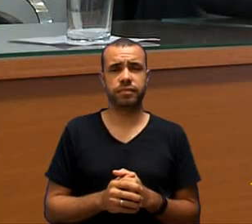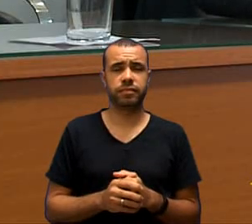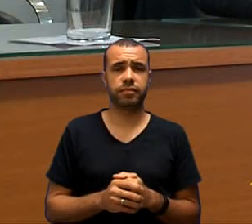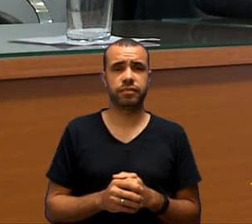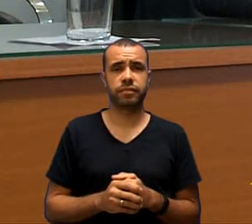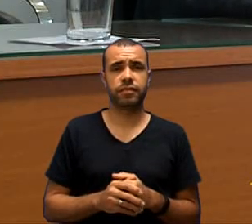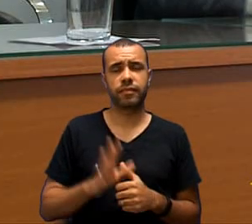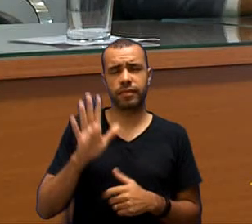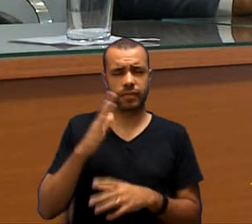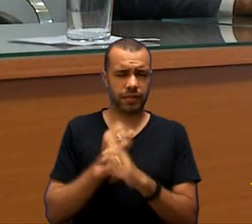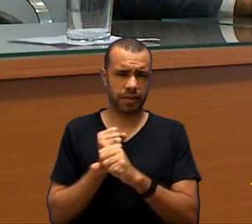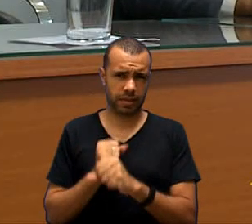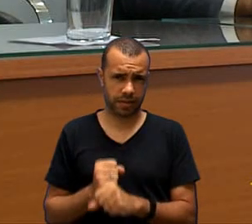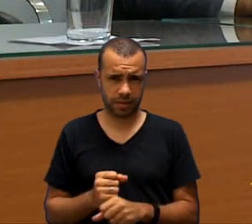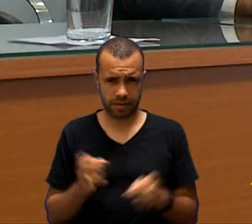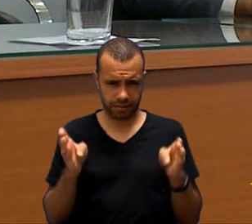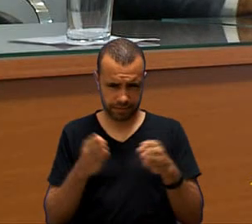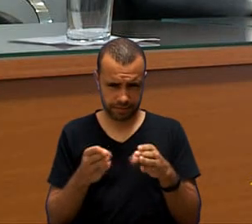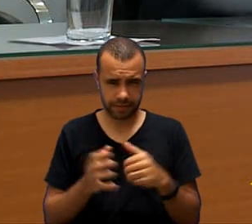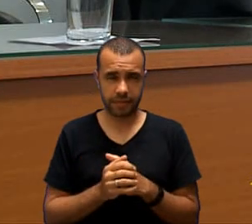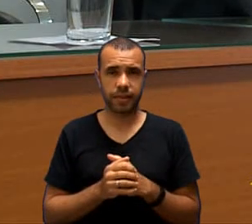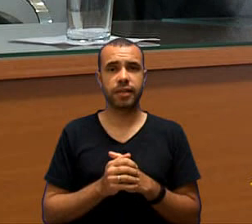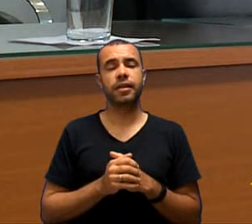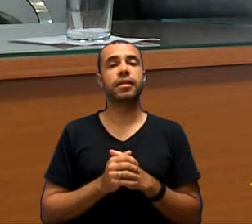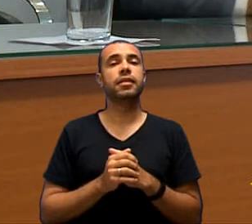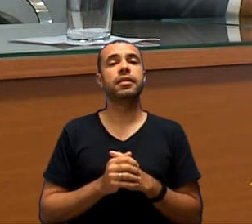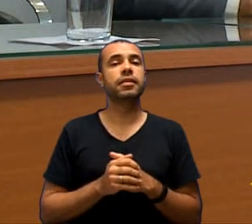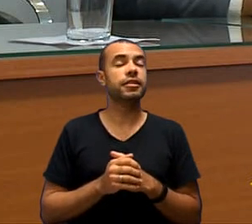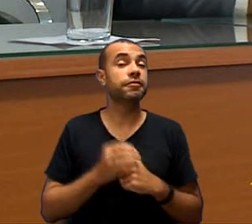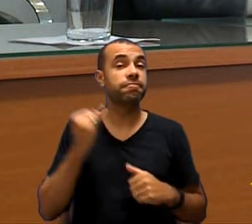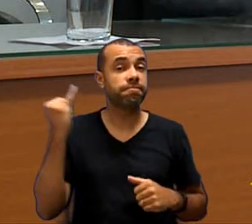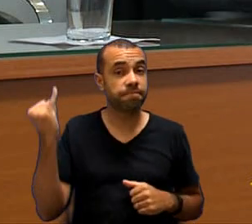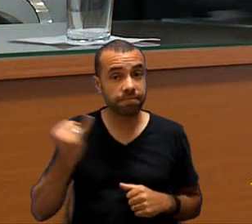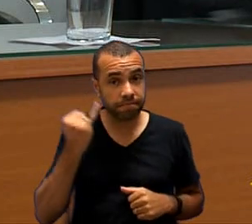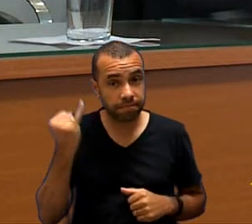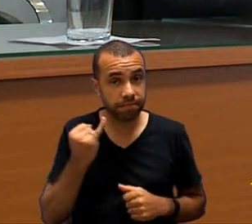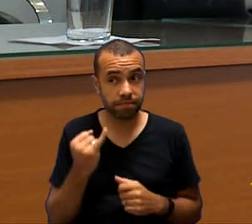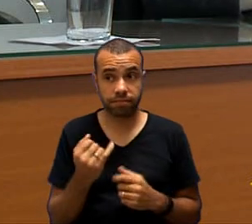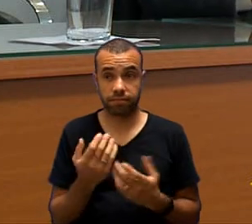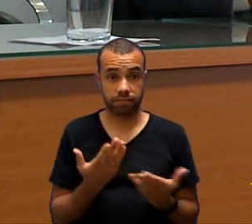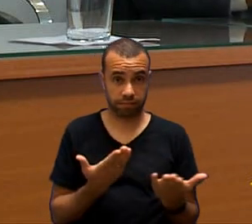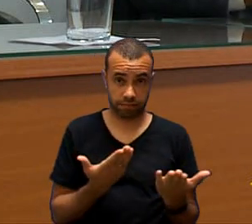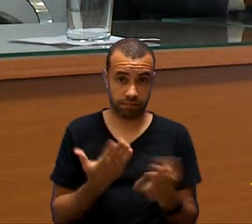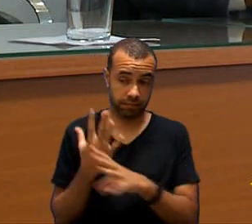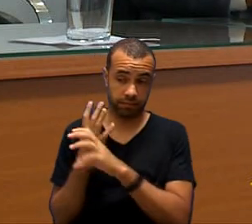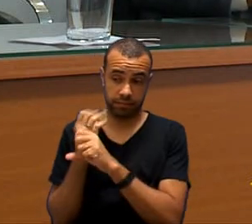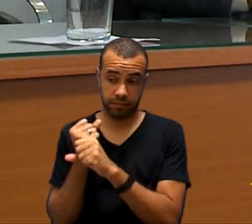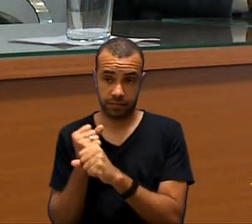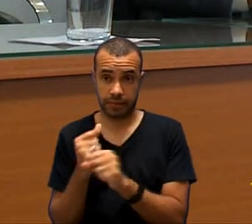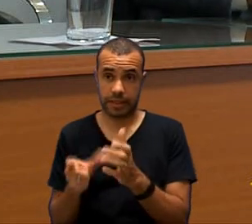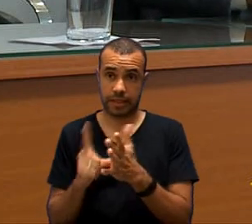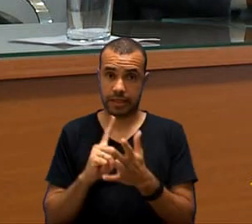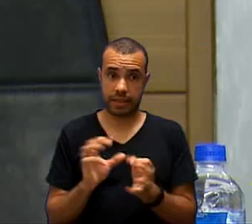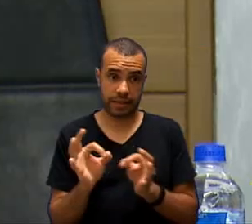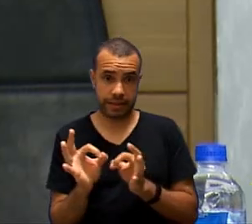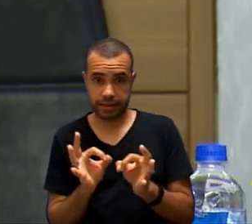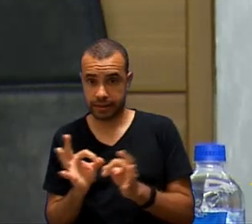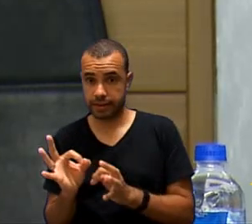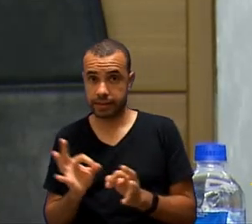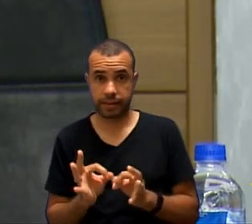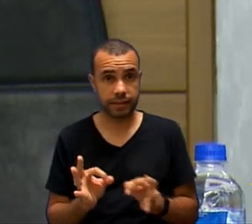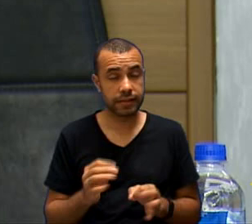à questão orçamentária, o que é pertinente essa prudência na hora da gente fazer um orçamento, porque acreditou-se no